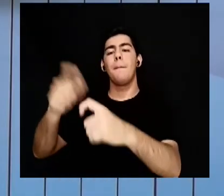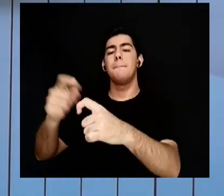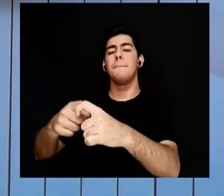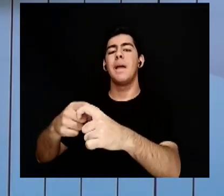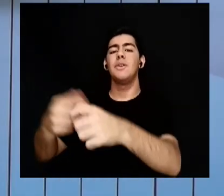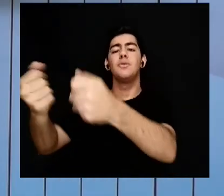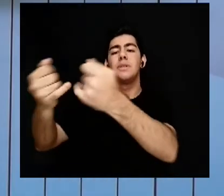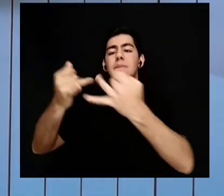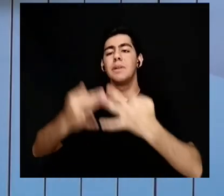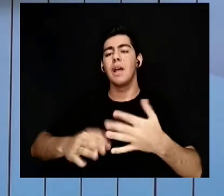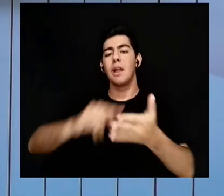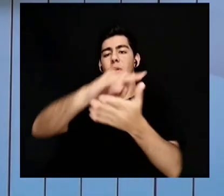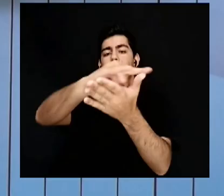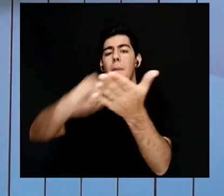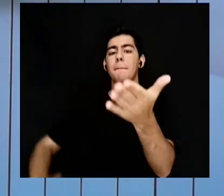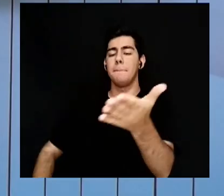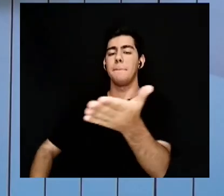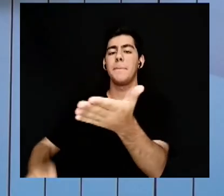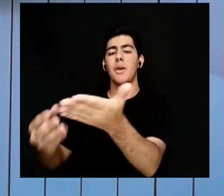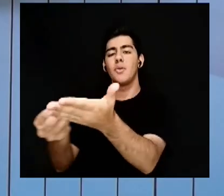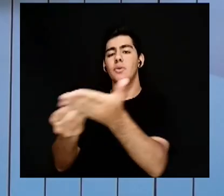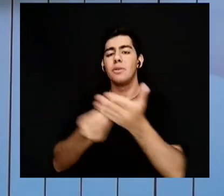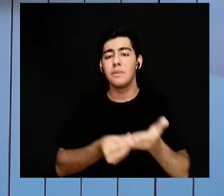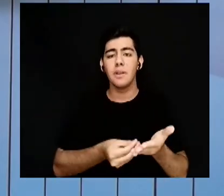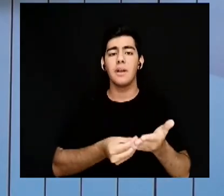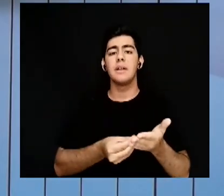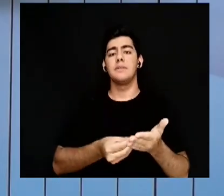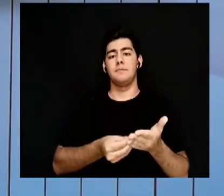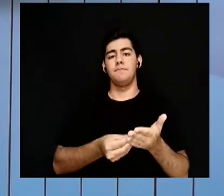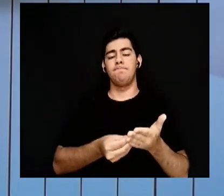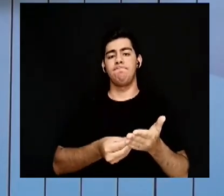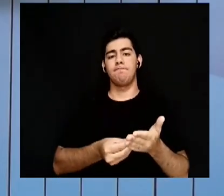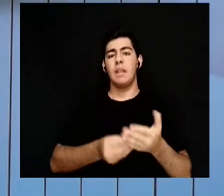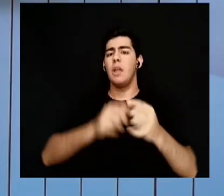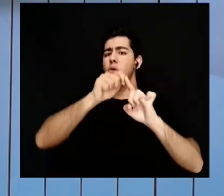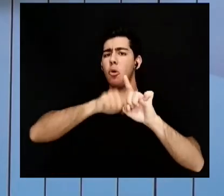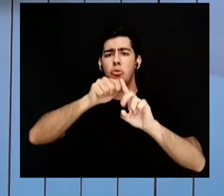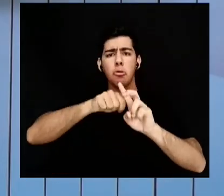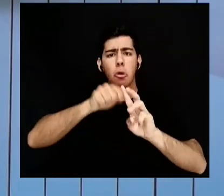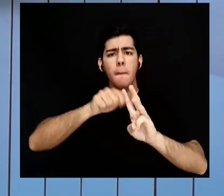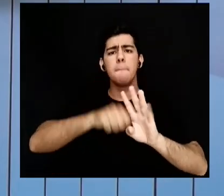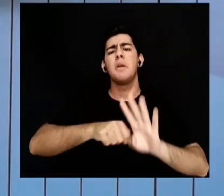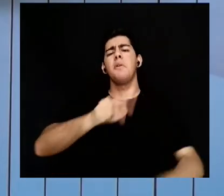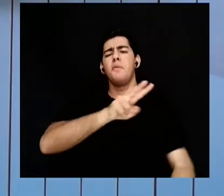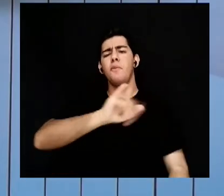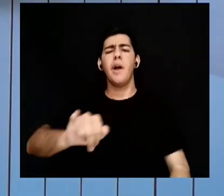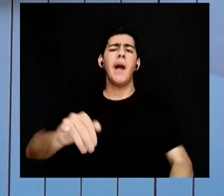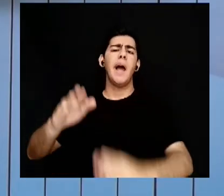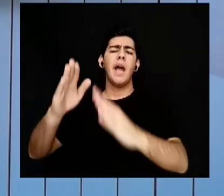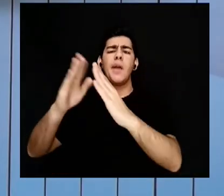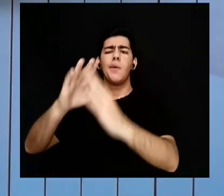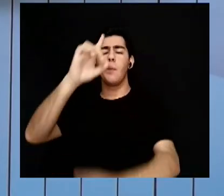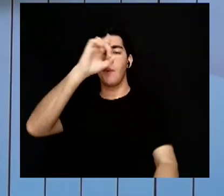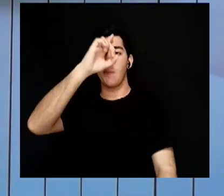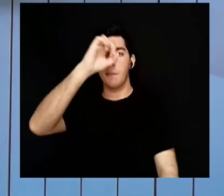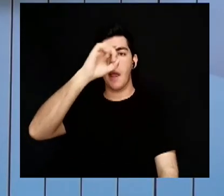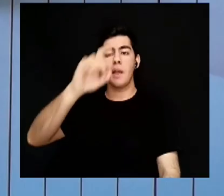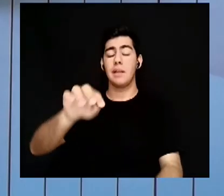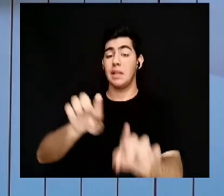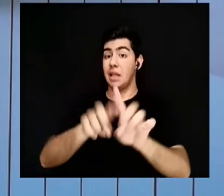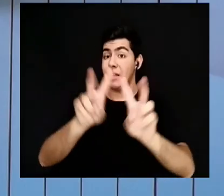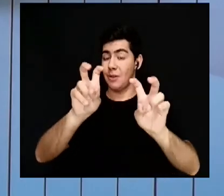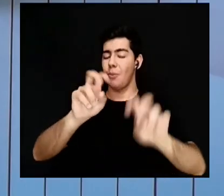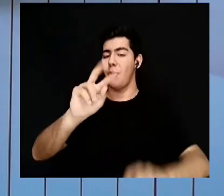visite regularmente o seu médico. E quando a gente fala de metabolismo, de hormônios, isso precisa, assim,